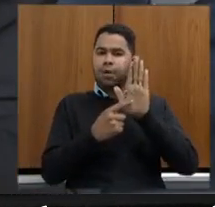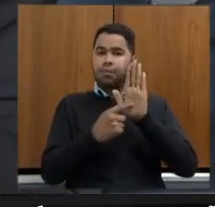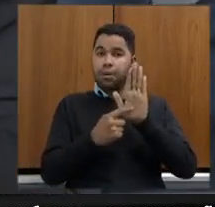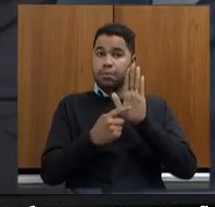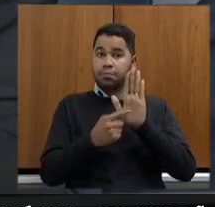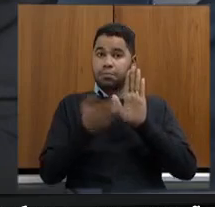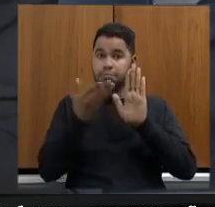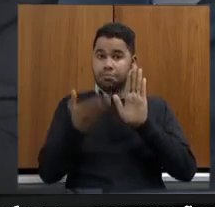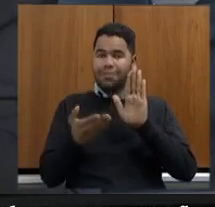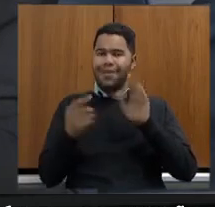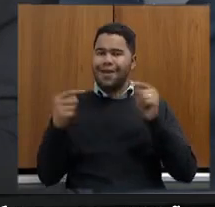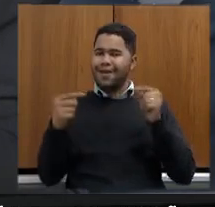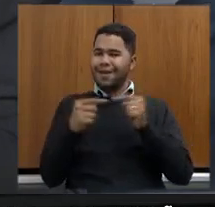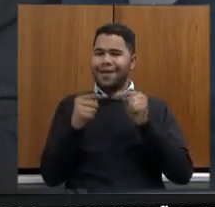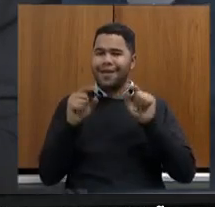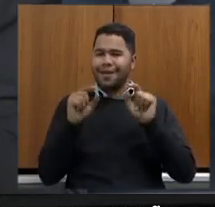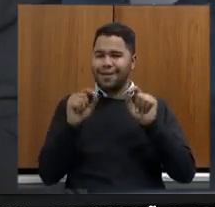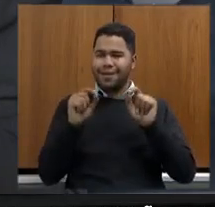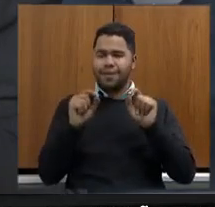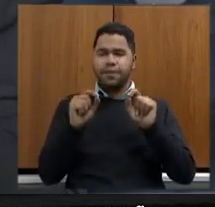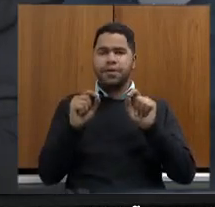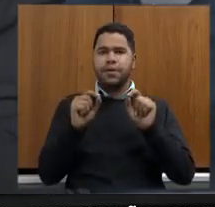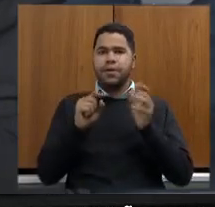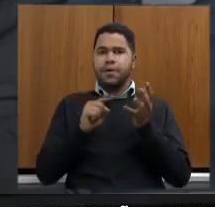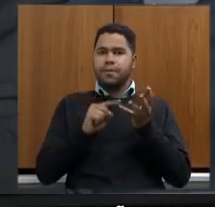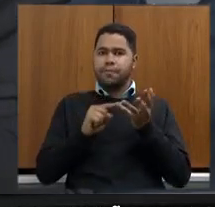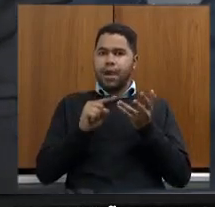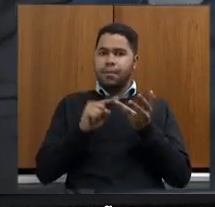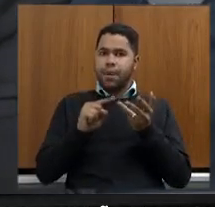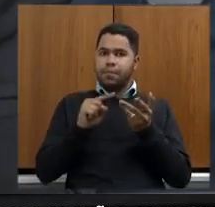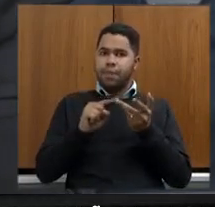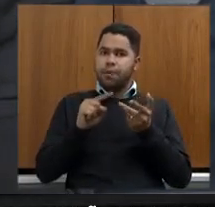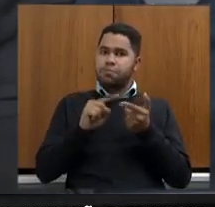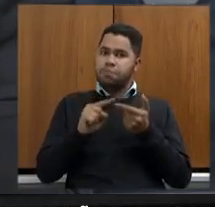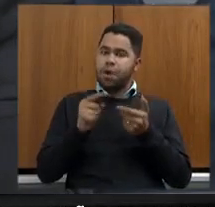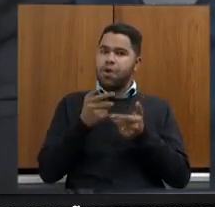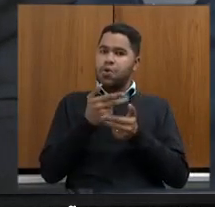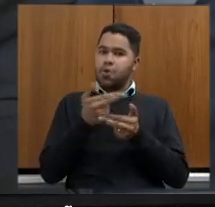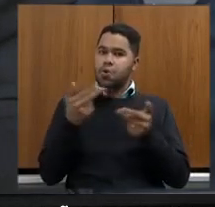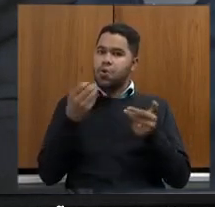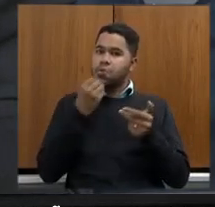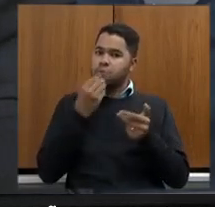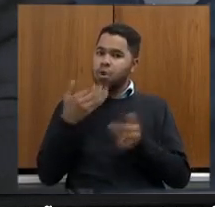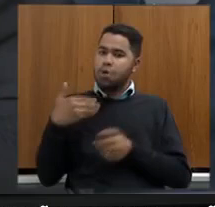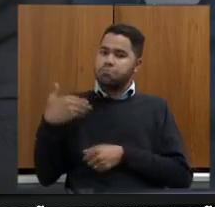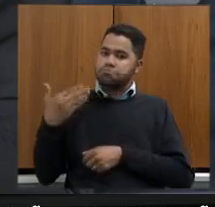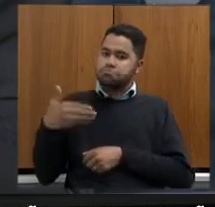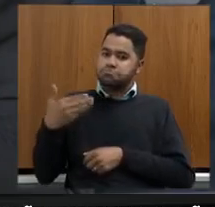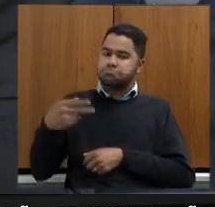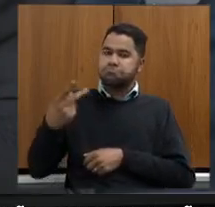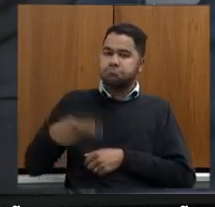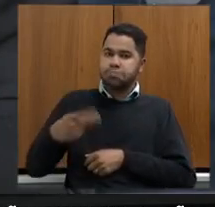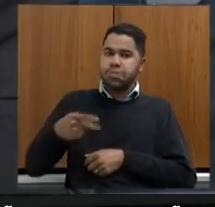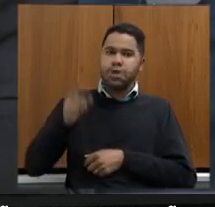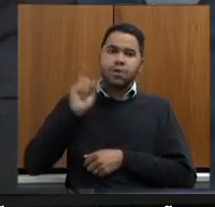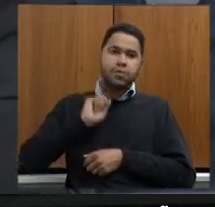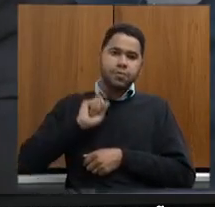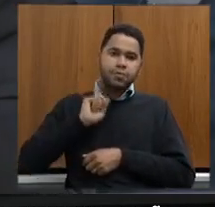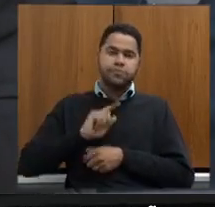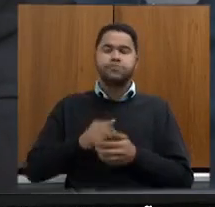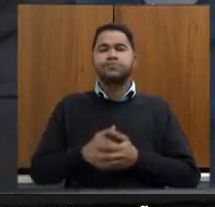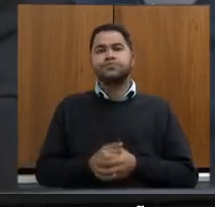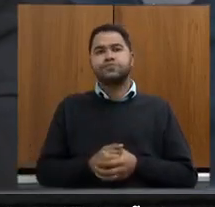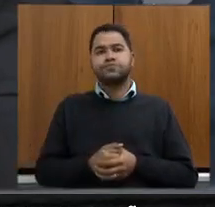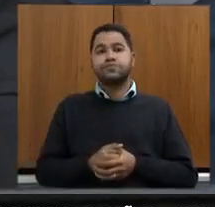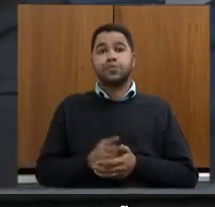da senhora em relação a muitas boas coisas que vem acontecendo no estado de Minas Gerais